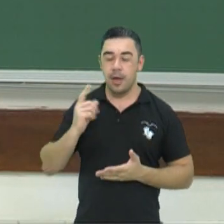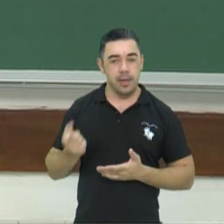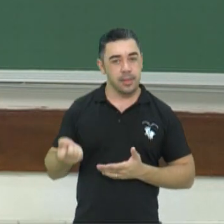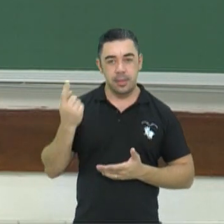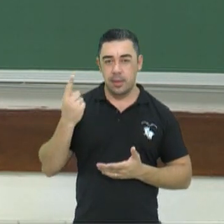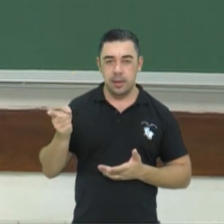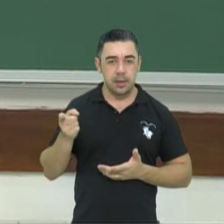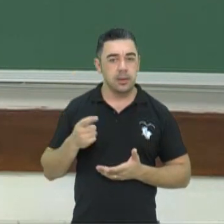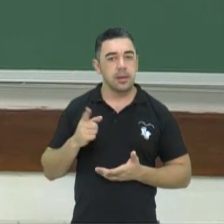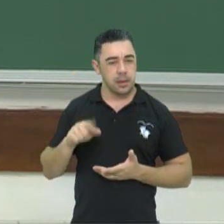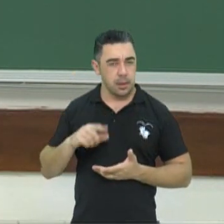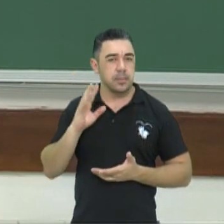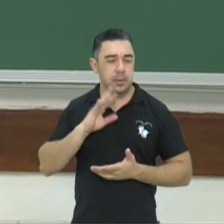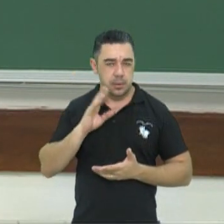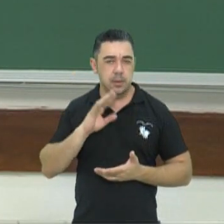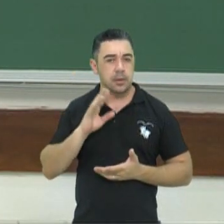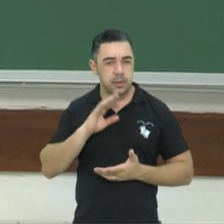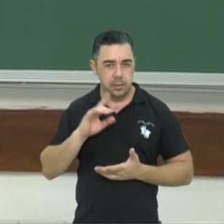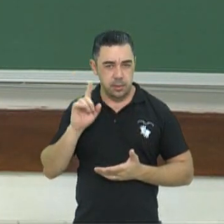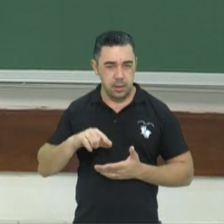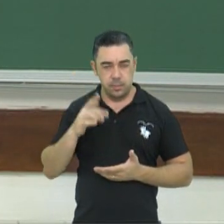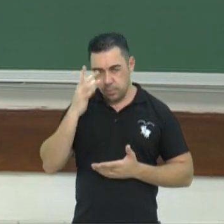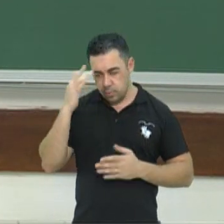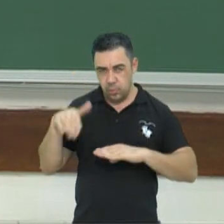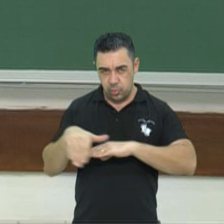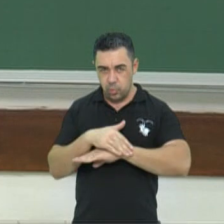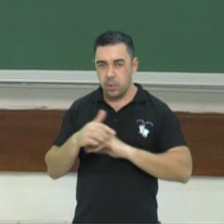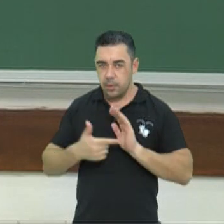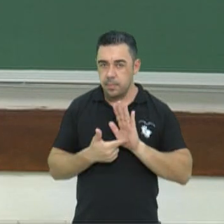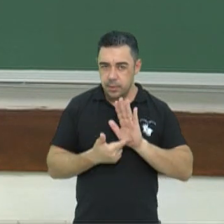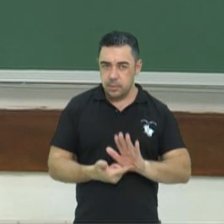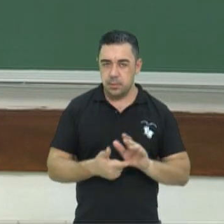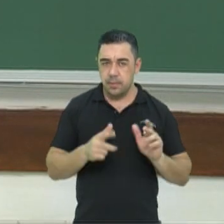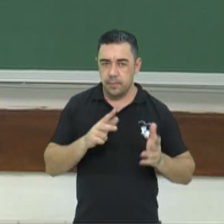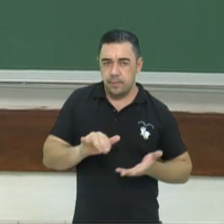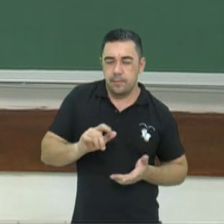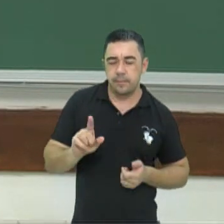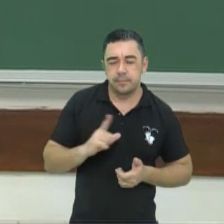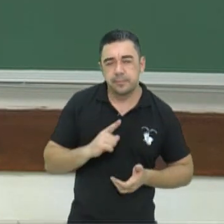interessante. Então, é uma sacada bem legal dos artistas de rua aí que fazem